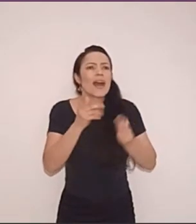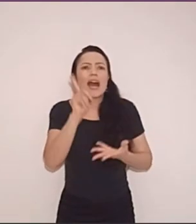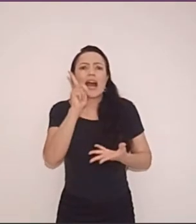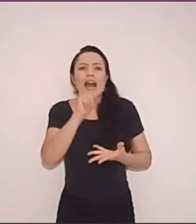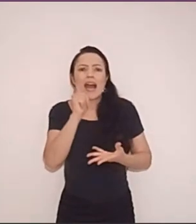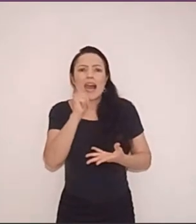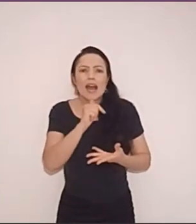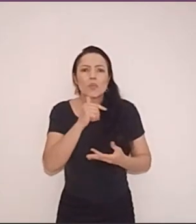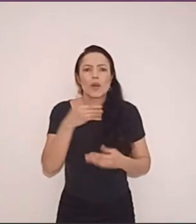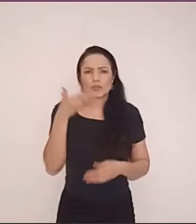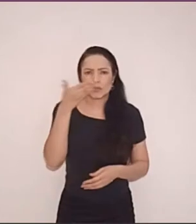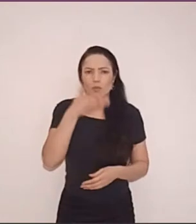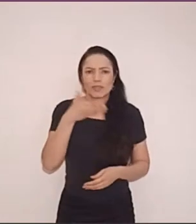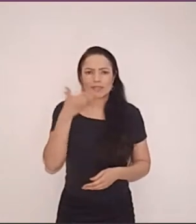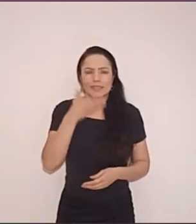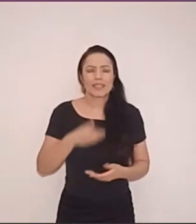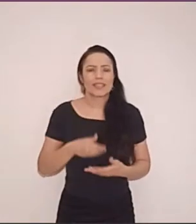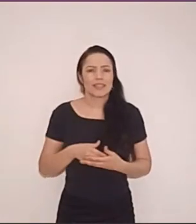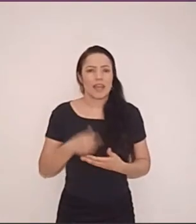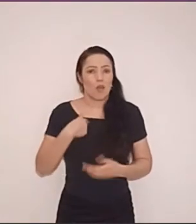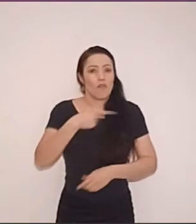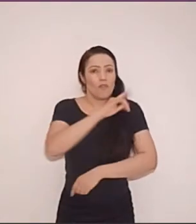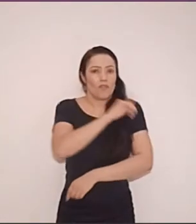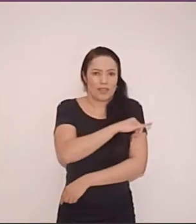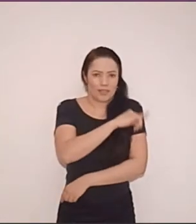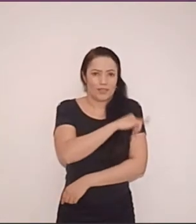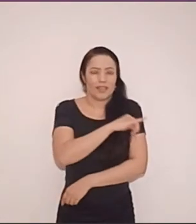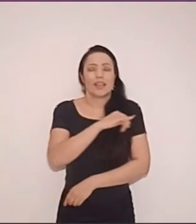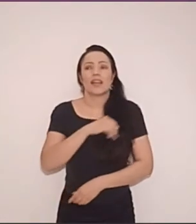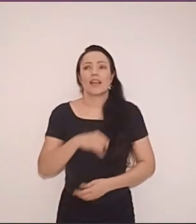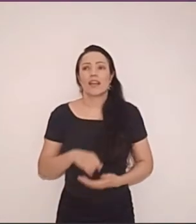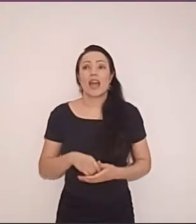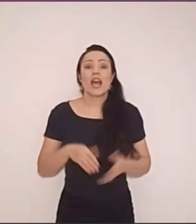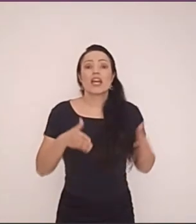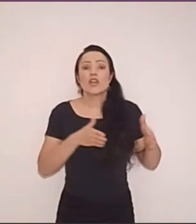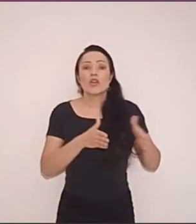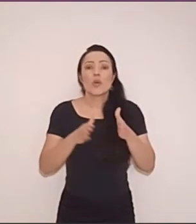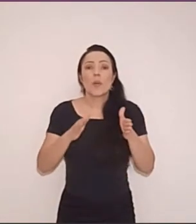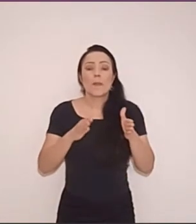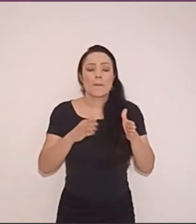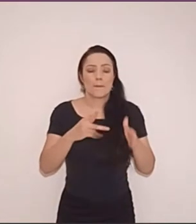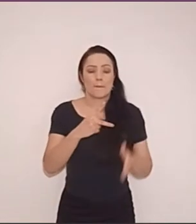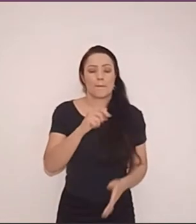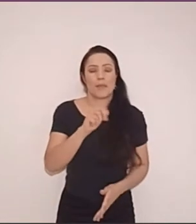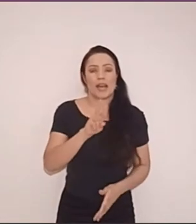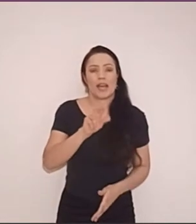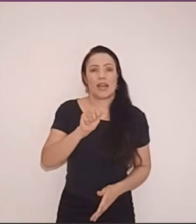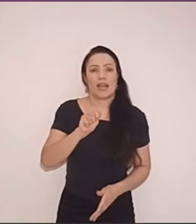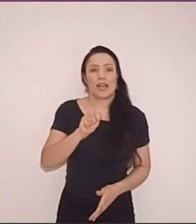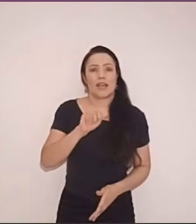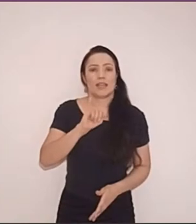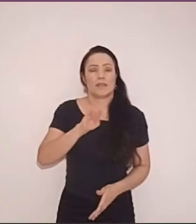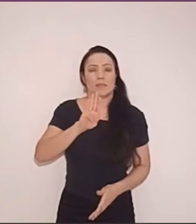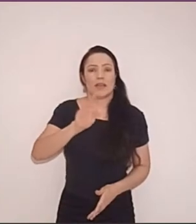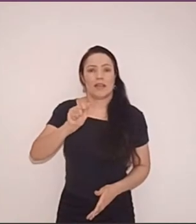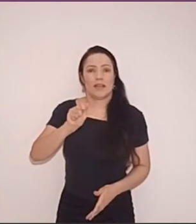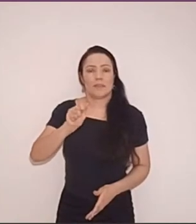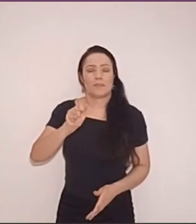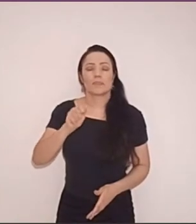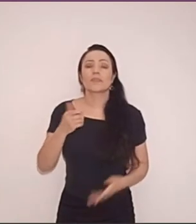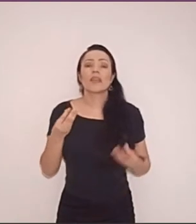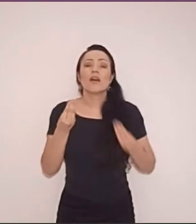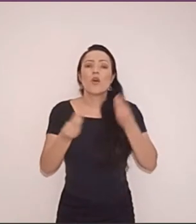Doces tava no Rio de Janeiro à frente do rio Paraíba eu sou do Rio São Francisco